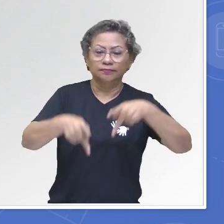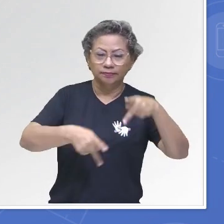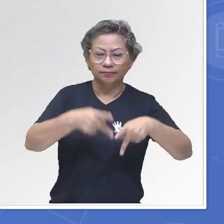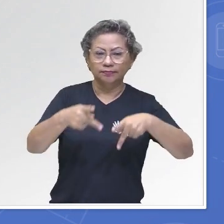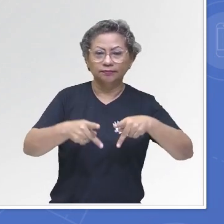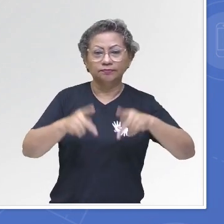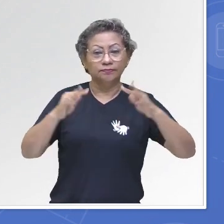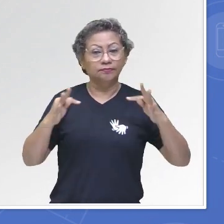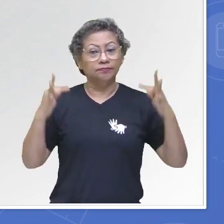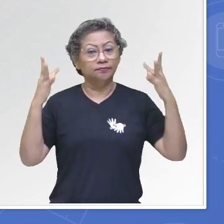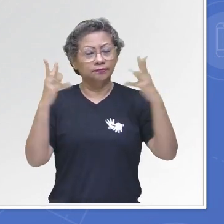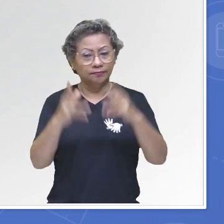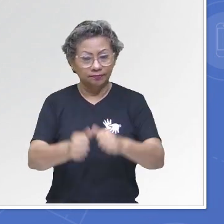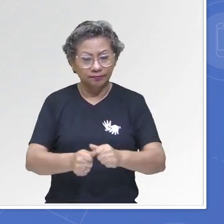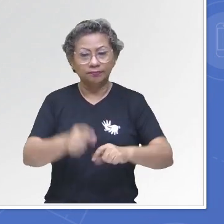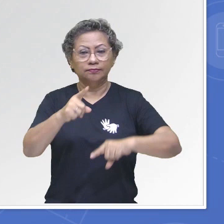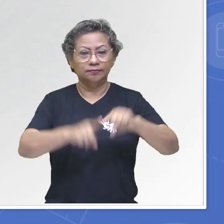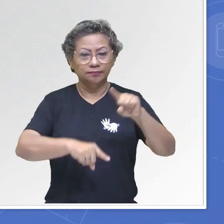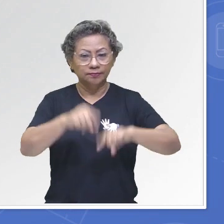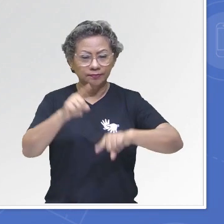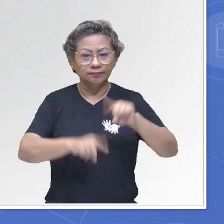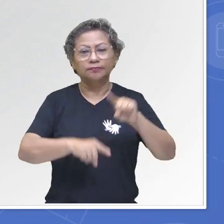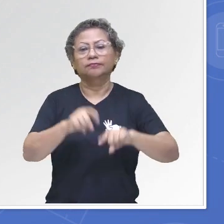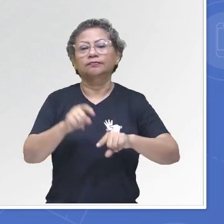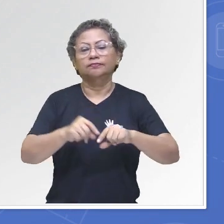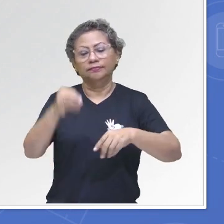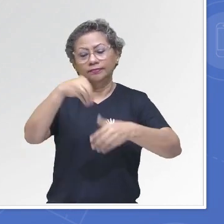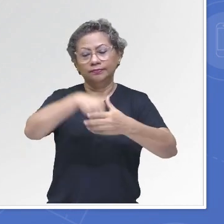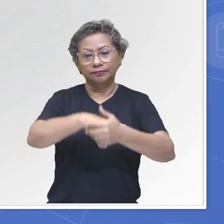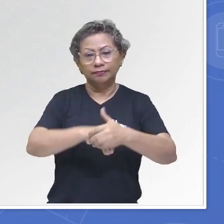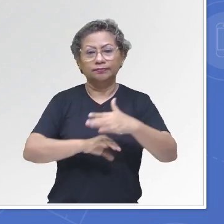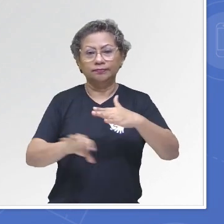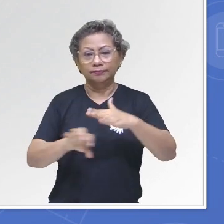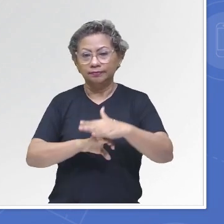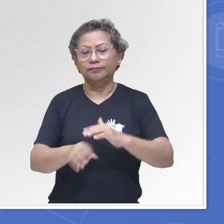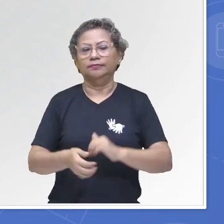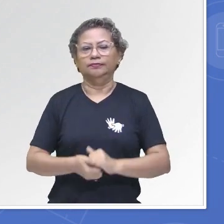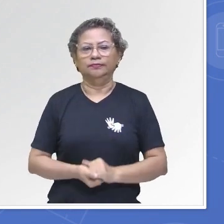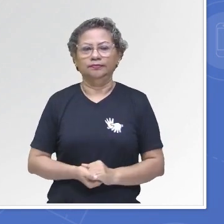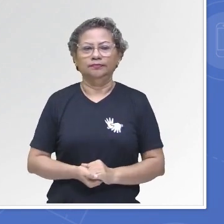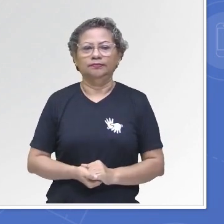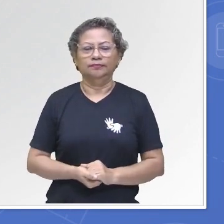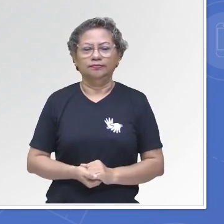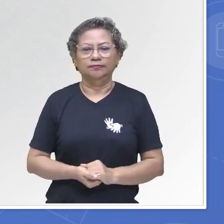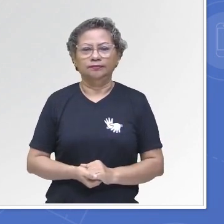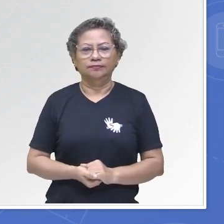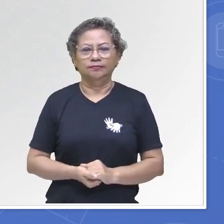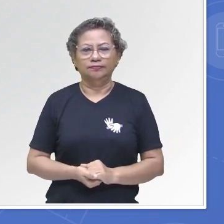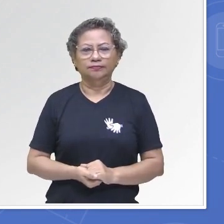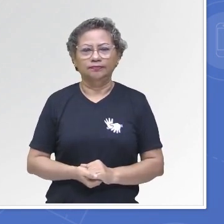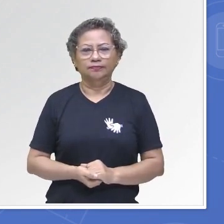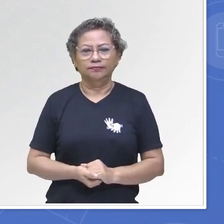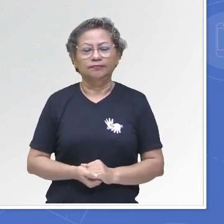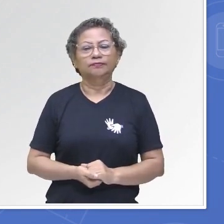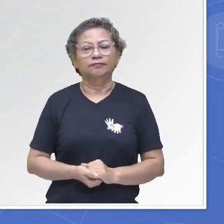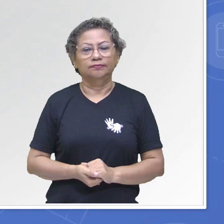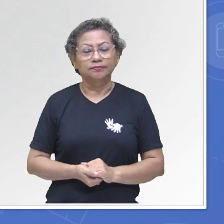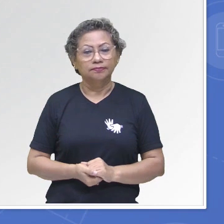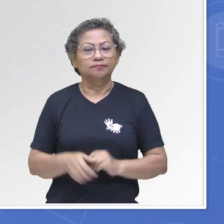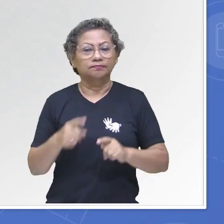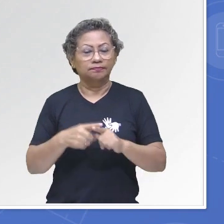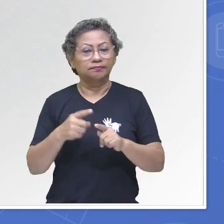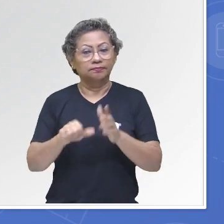produção total de laticínio, né? Já que a inspeção, no caso, né, é feita em cima dos produtos aí